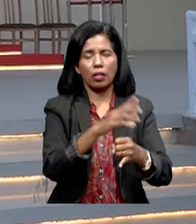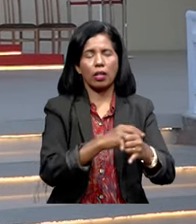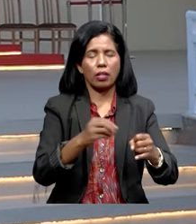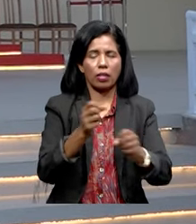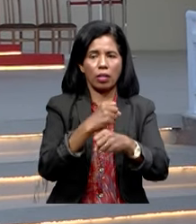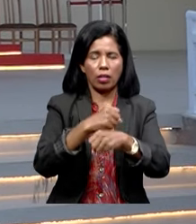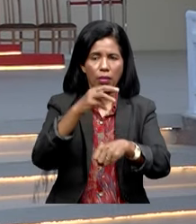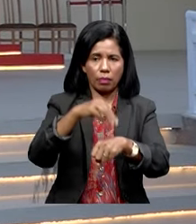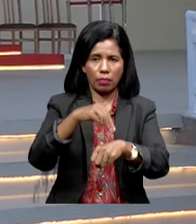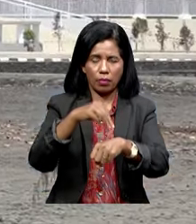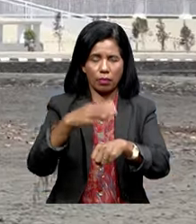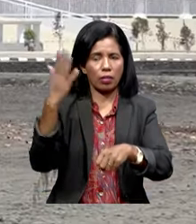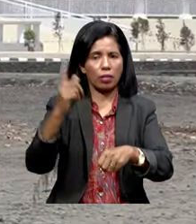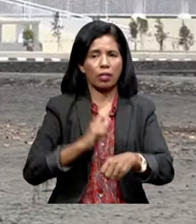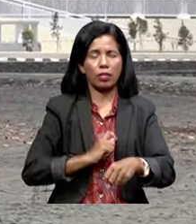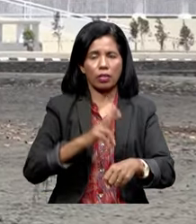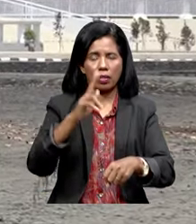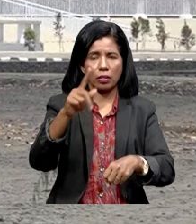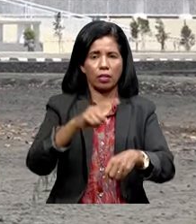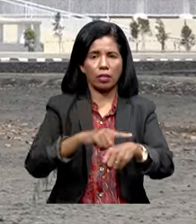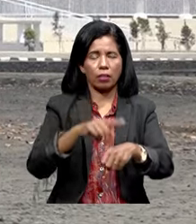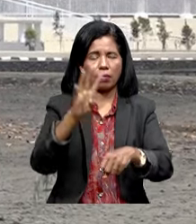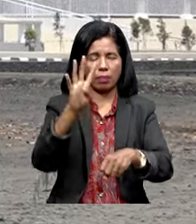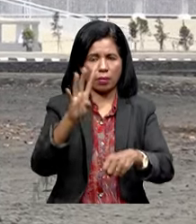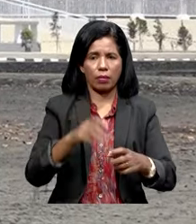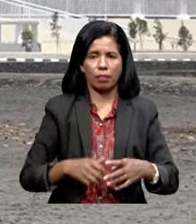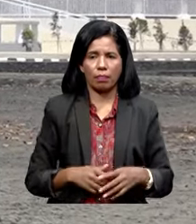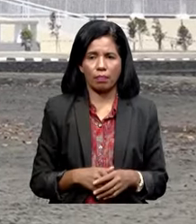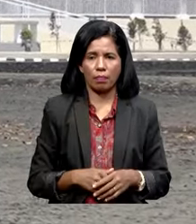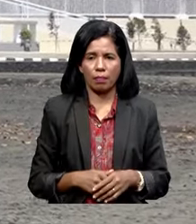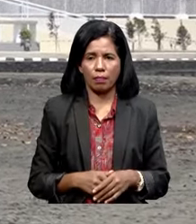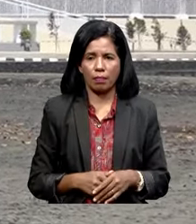preside missa solene e atacitolo Tukuhat Tobalun. Equipa cobertura, GMN.